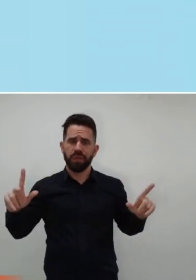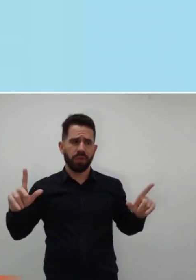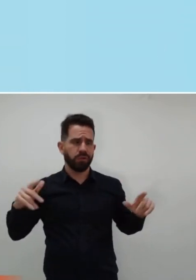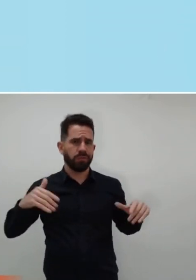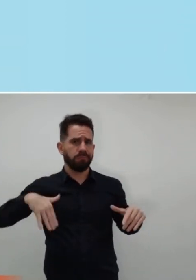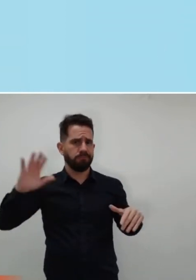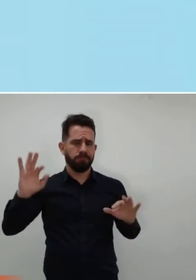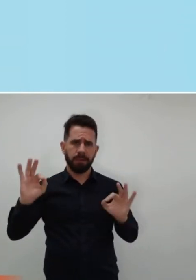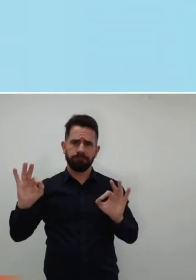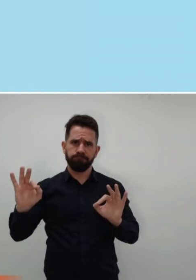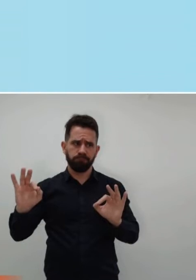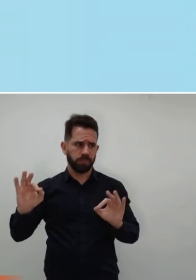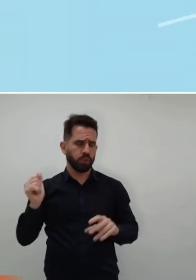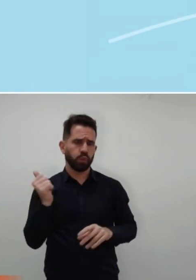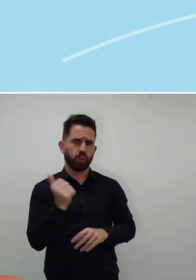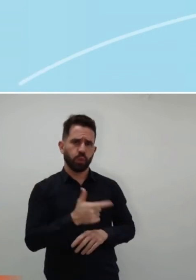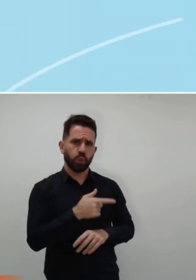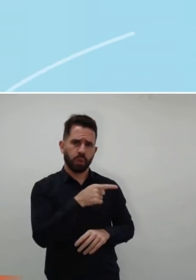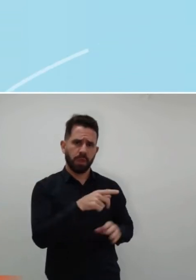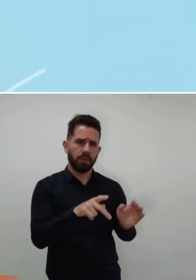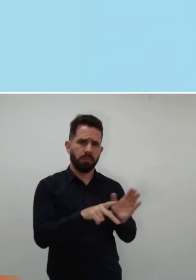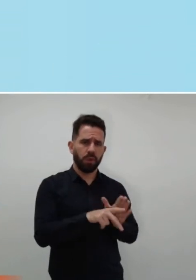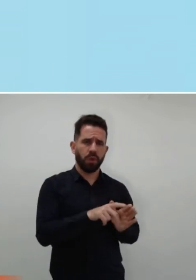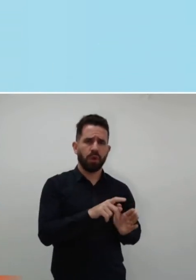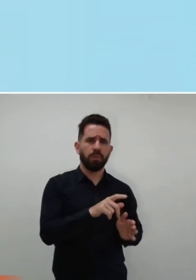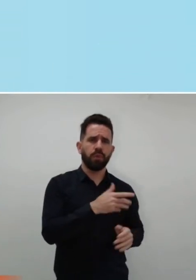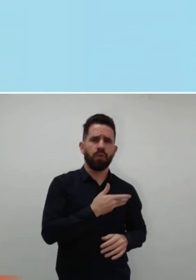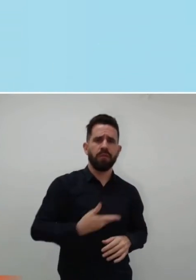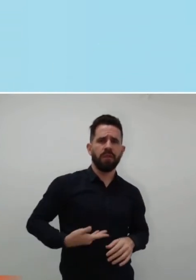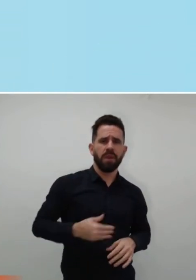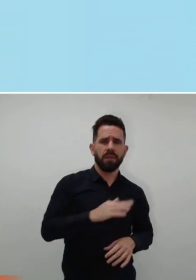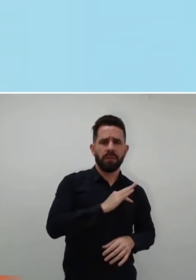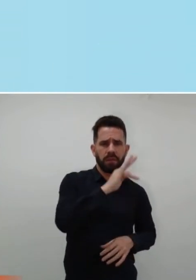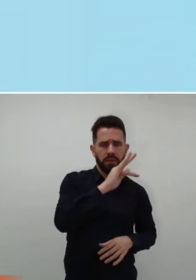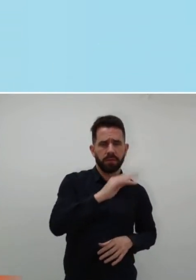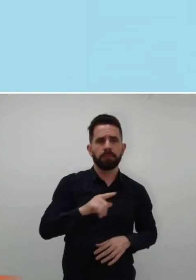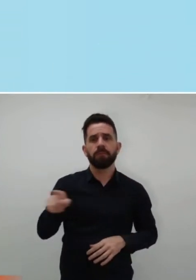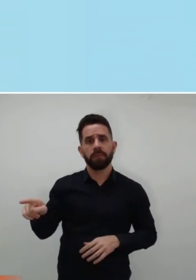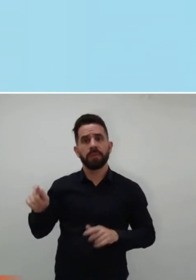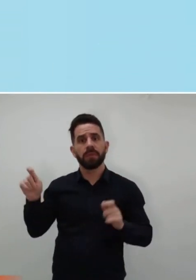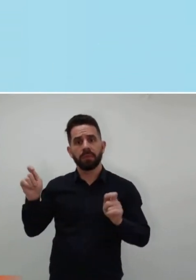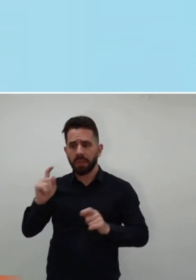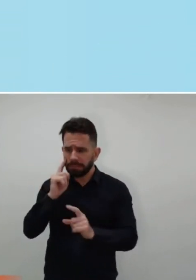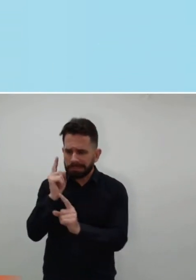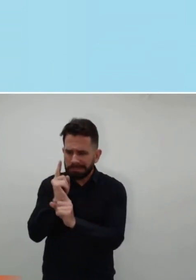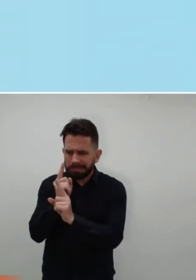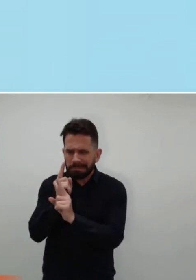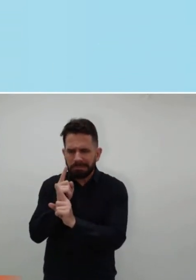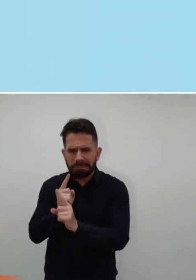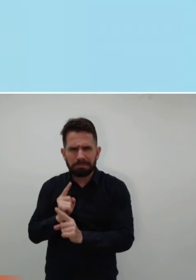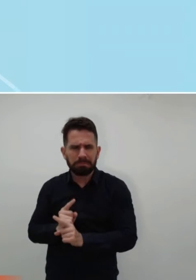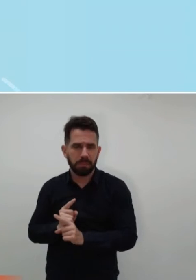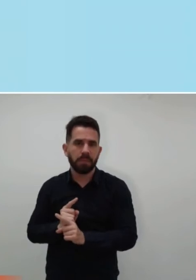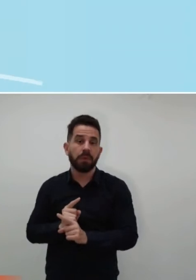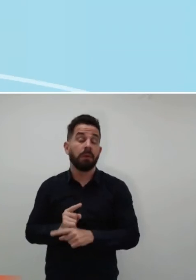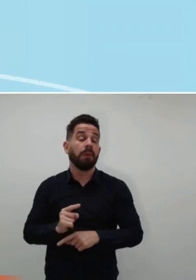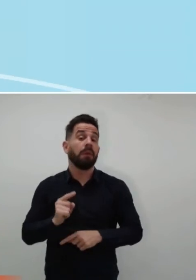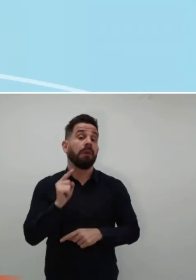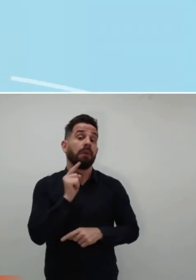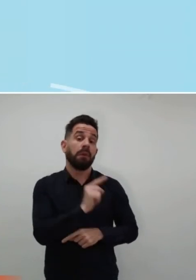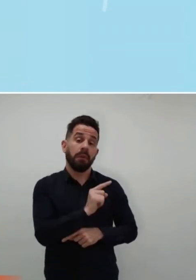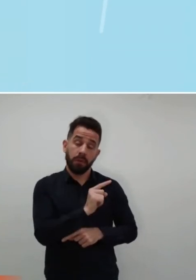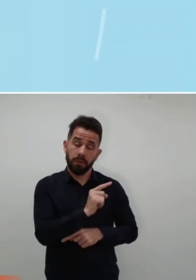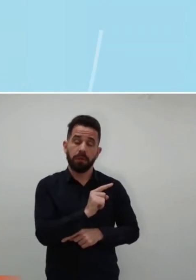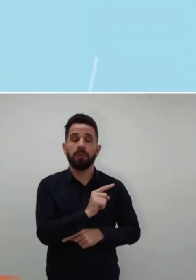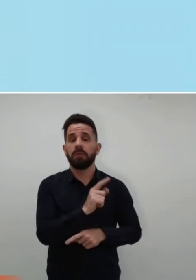eles são capazes de detectar áreas devastadas a partir de 1 hectare, enquanto os alertas do INPE levam em